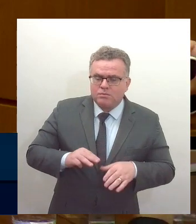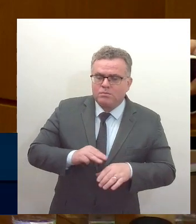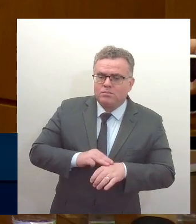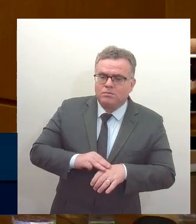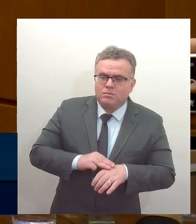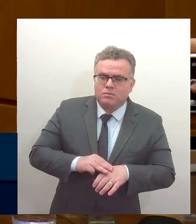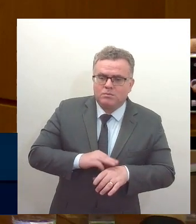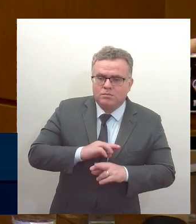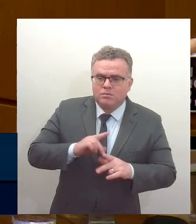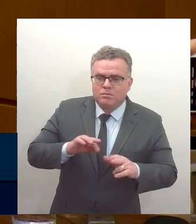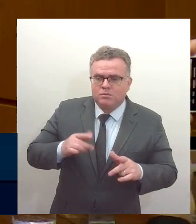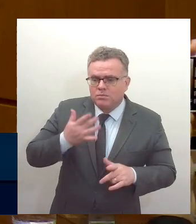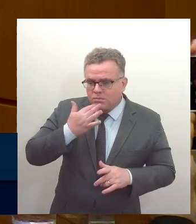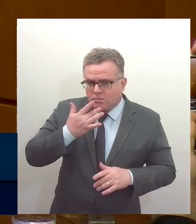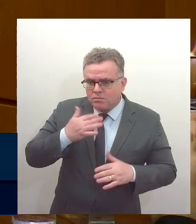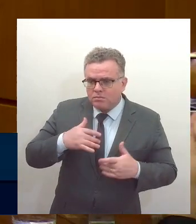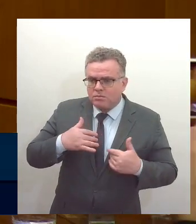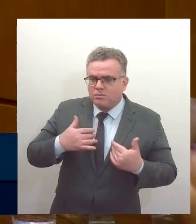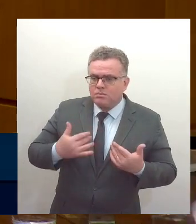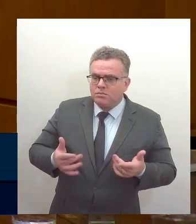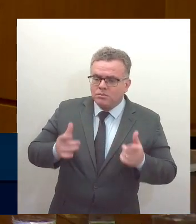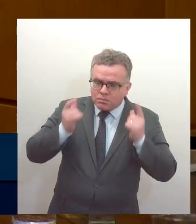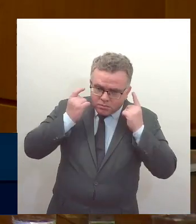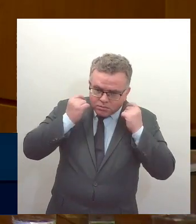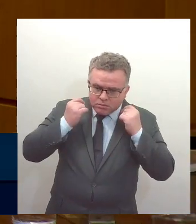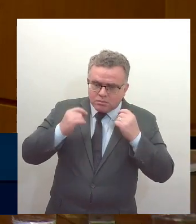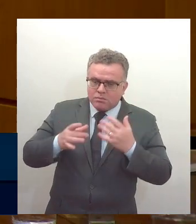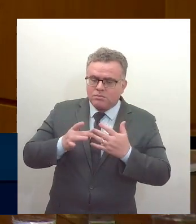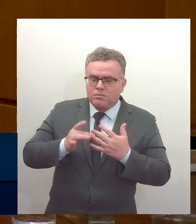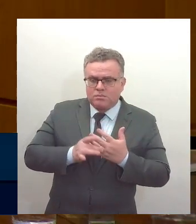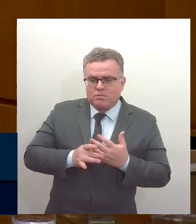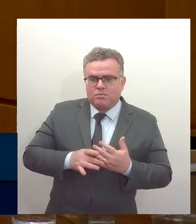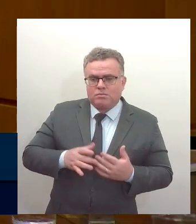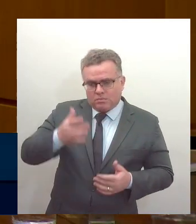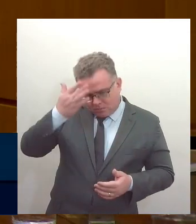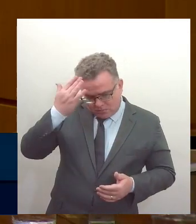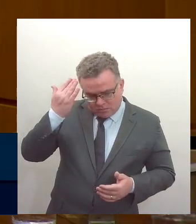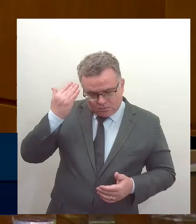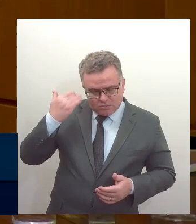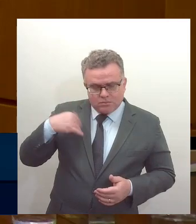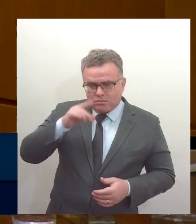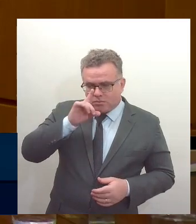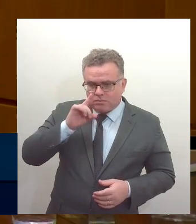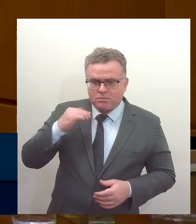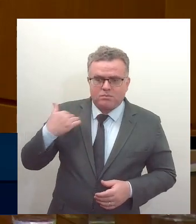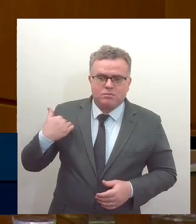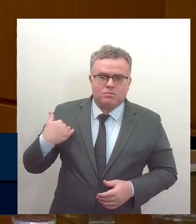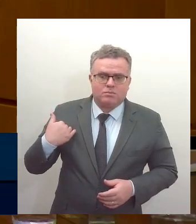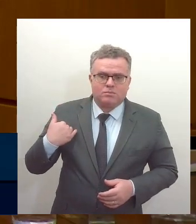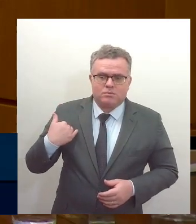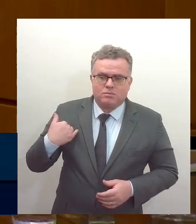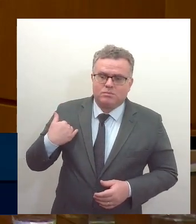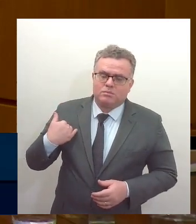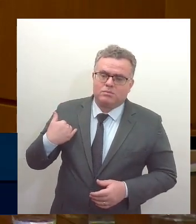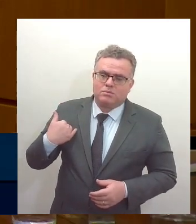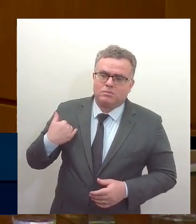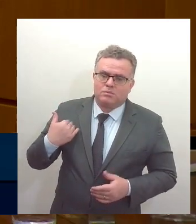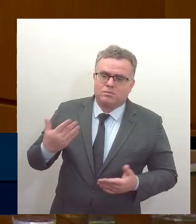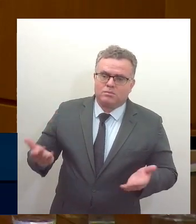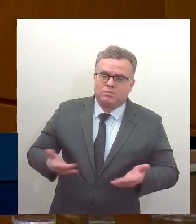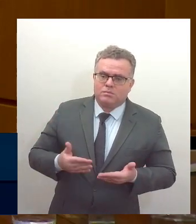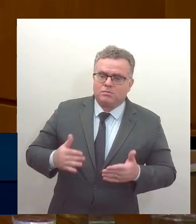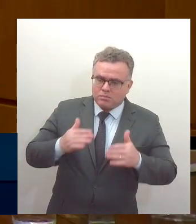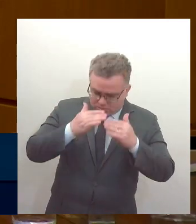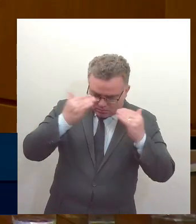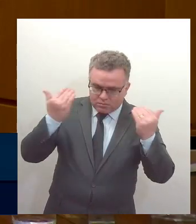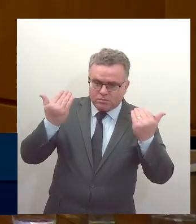anéis, cabelo louro médio, um pouco abaixo do ombro, hoje usando franjinha. Bom, seu presidente,